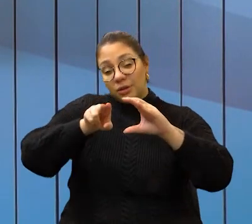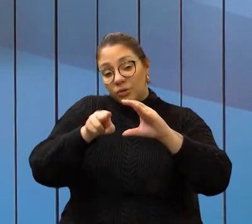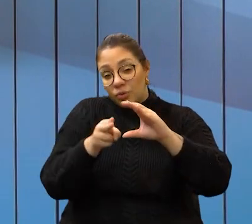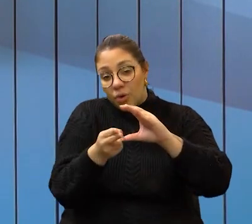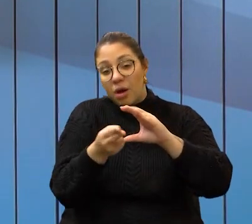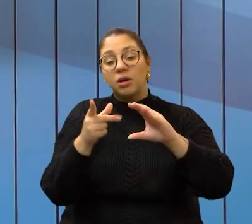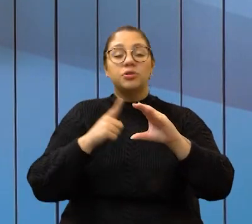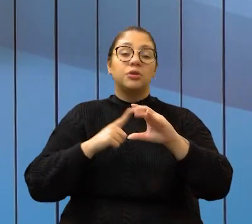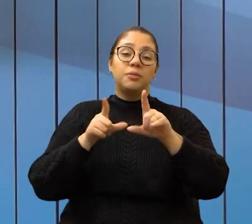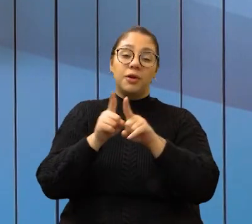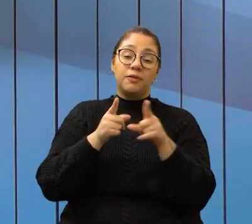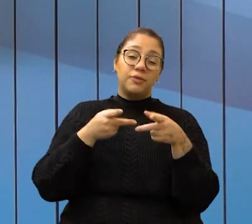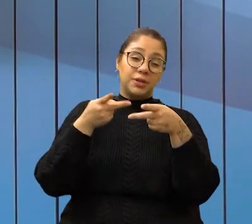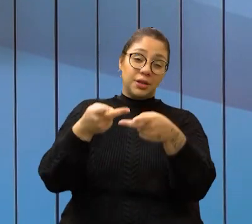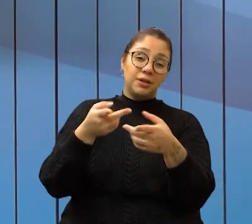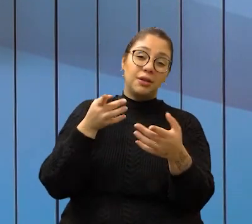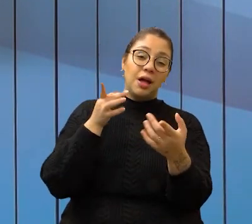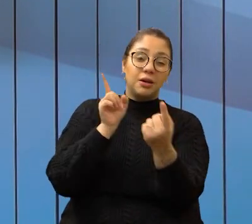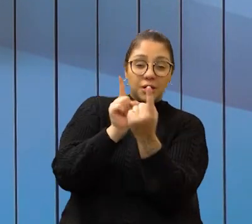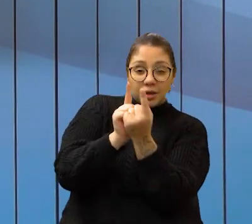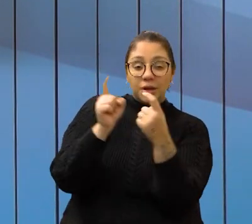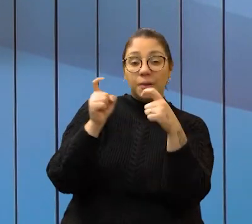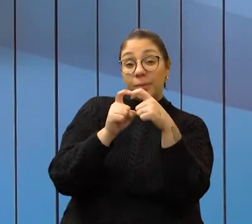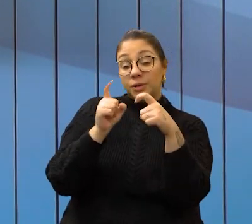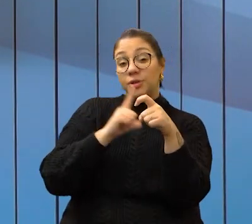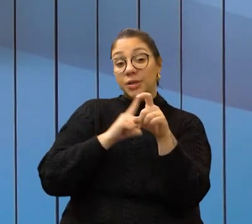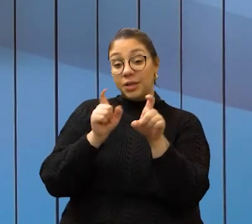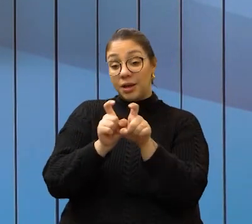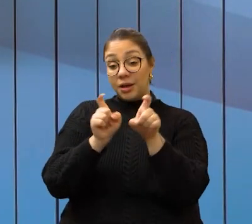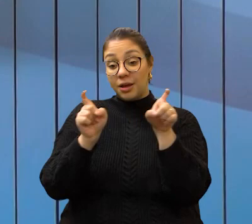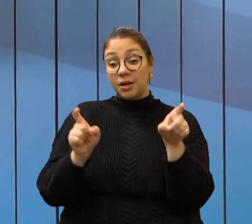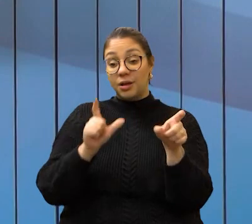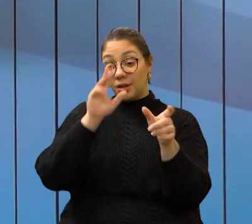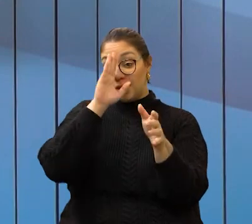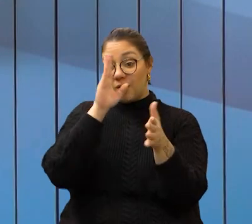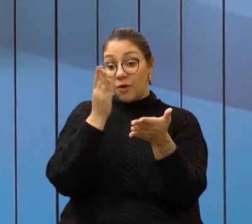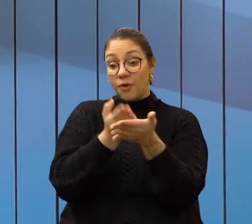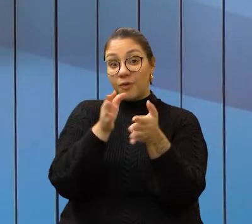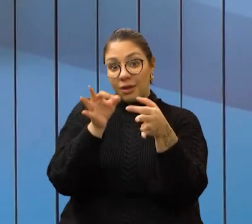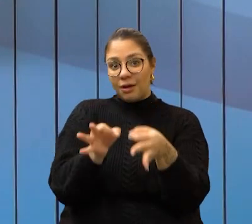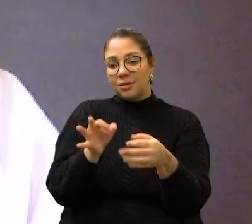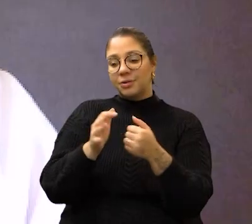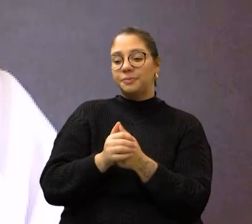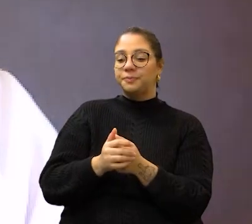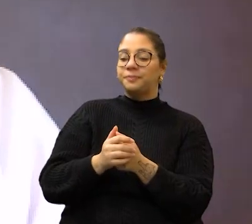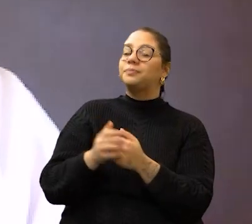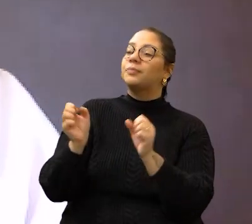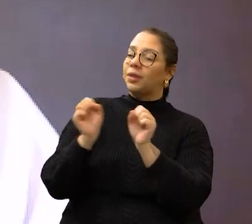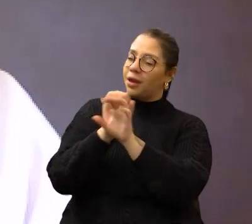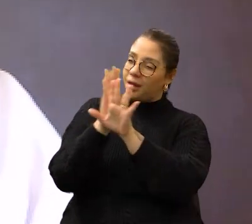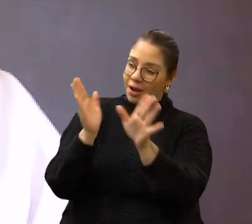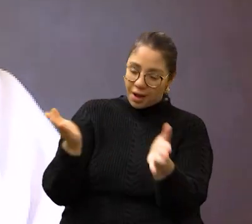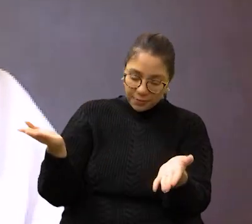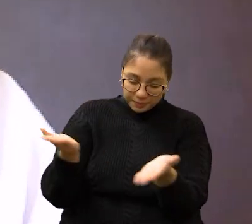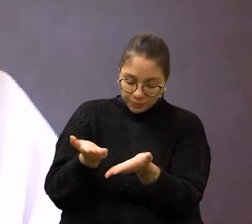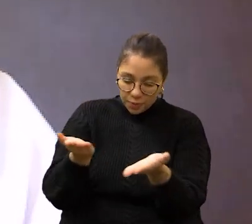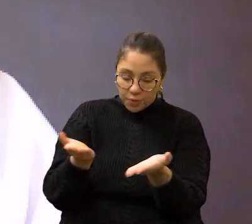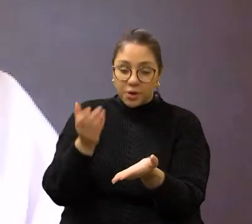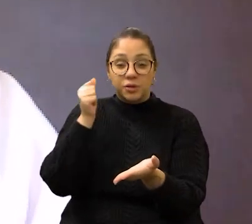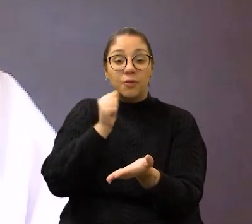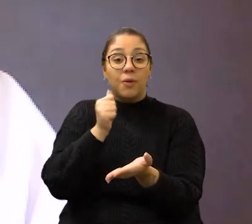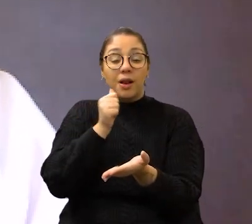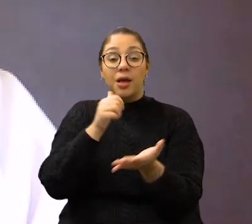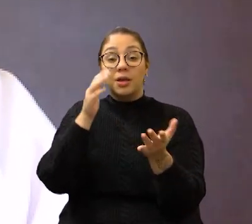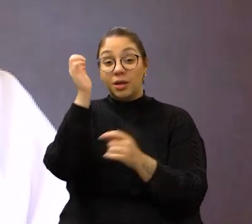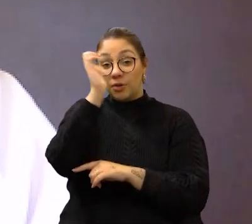importância de estar visitando e de ter um ginecologista de confiança. Claro, hoje as mulheres no Brasil